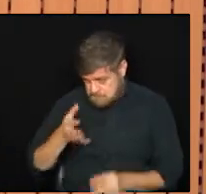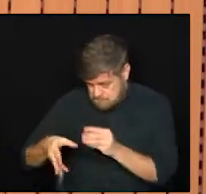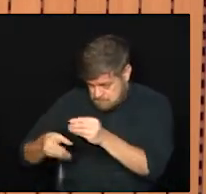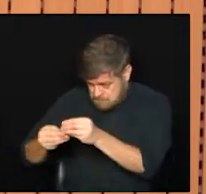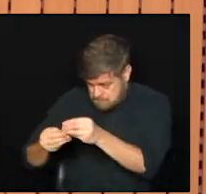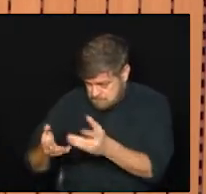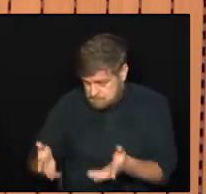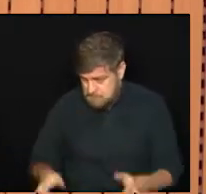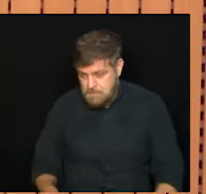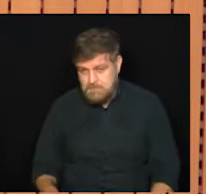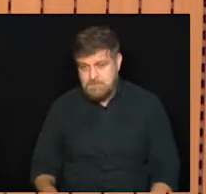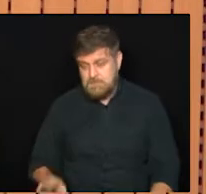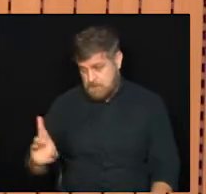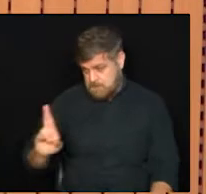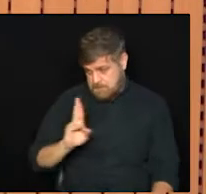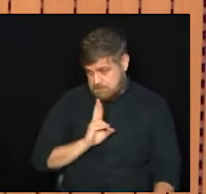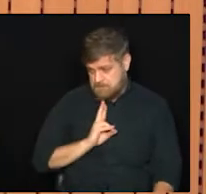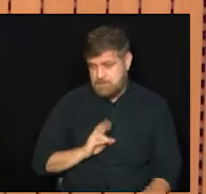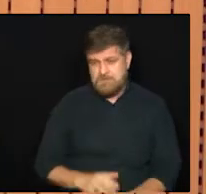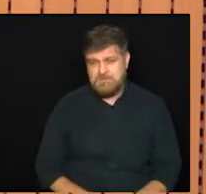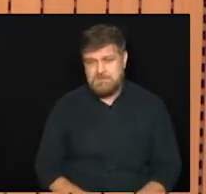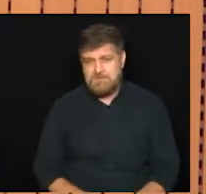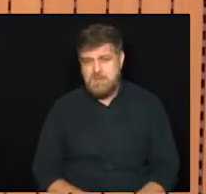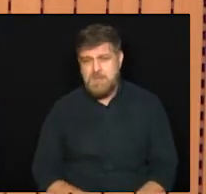disso, responder alguma coisa.